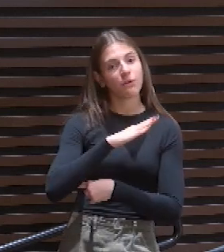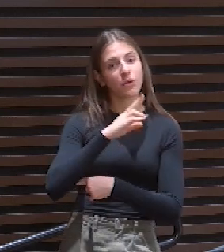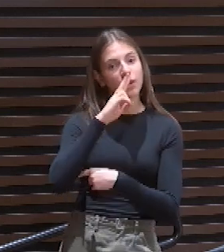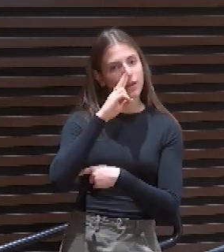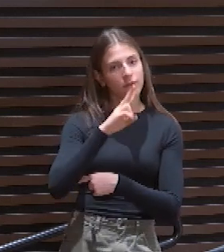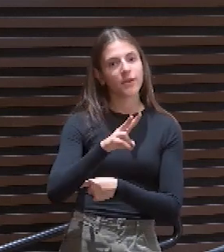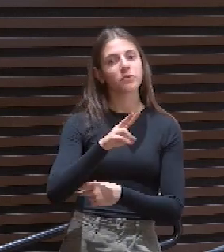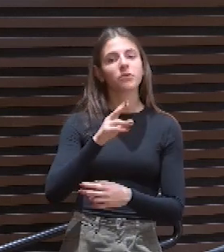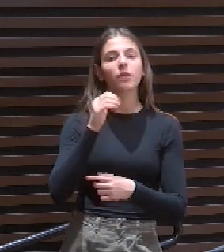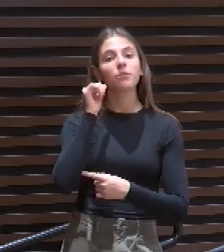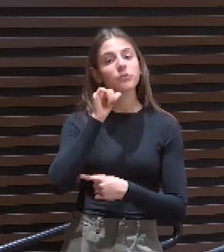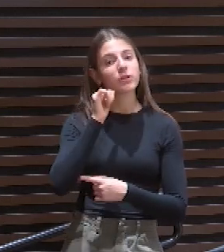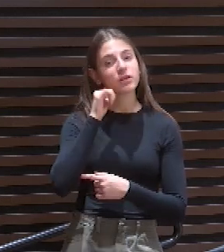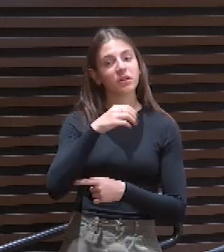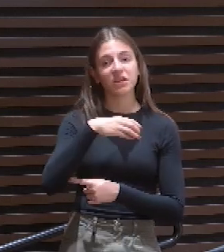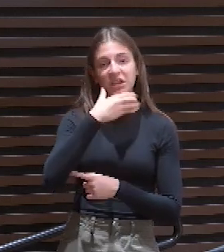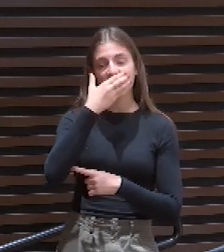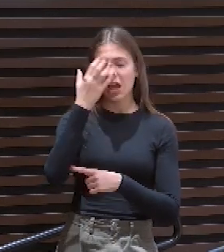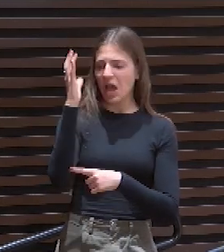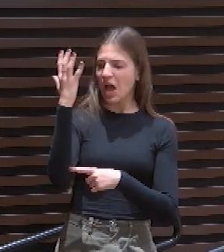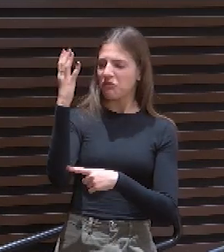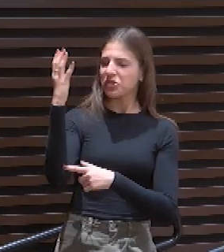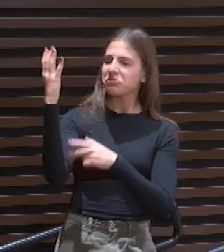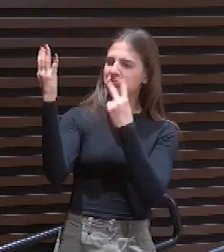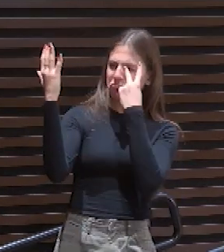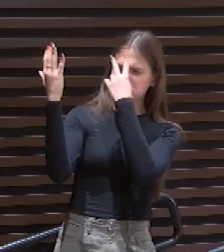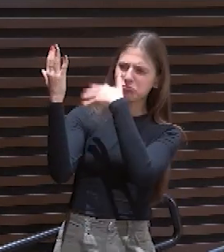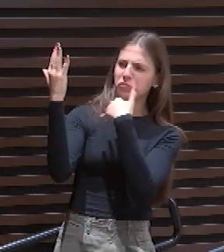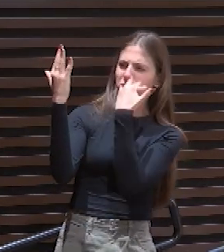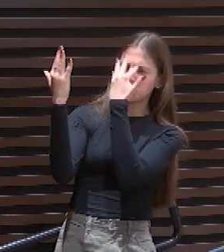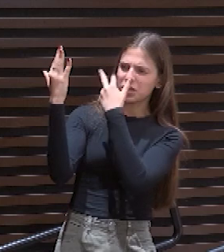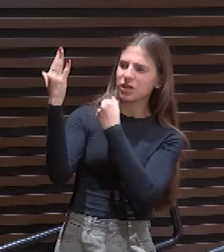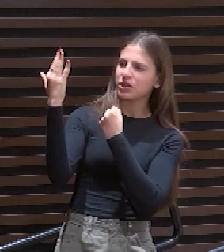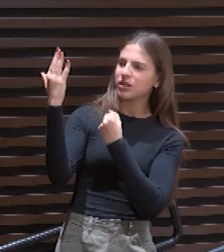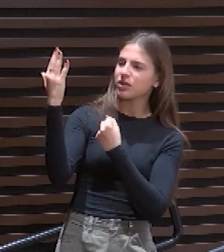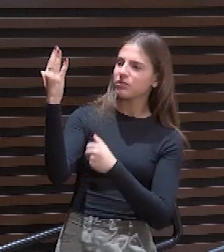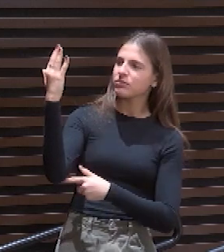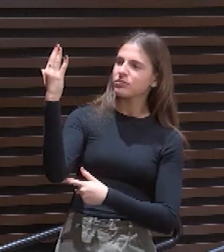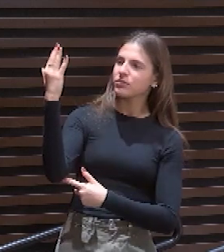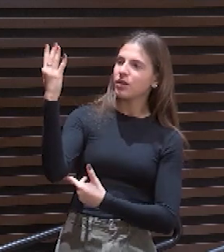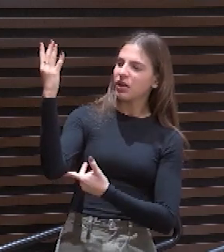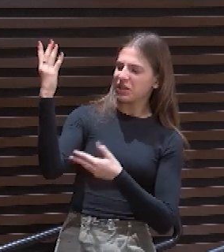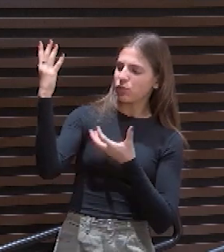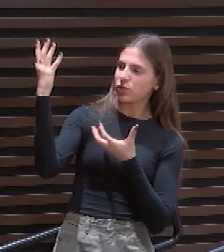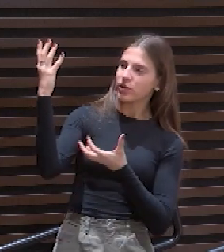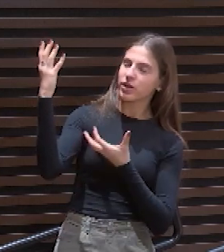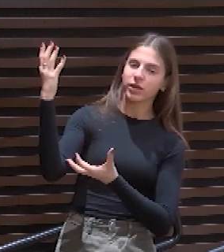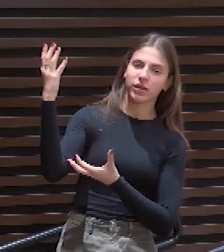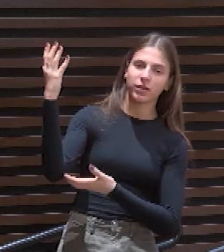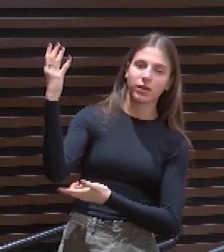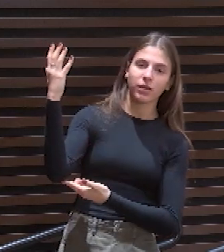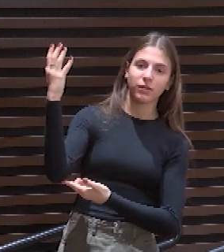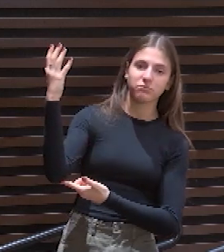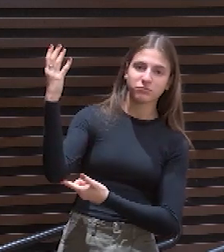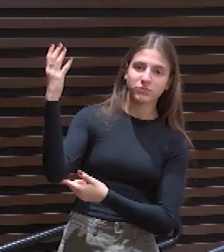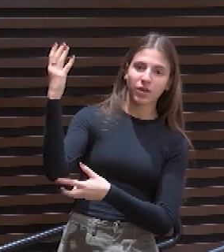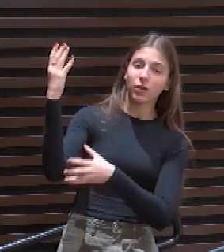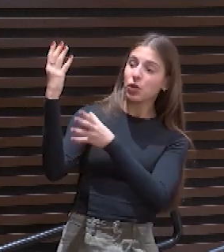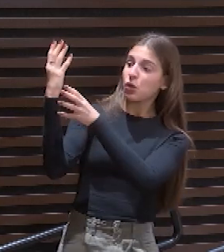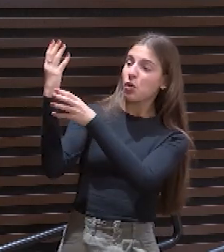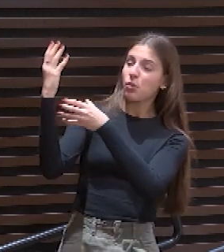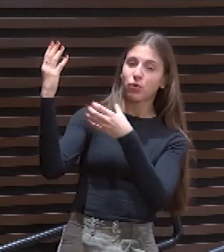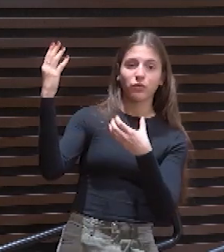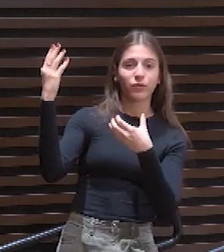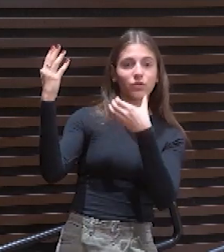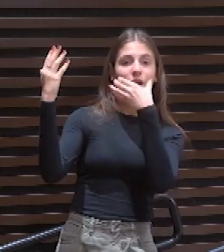que a árvore era boa para se comer, agradável aos olhos e árvore desejável para dar entendimento, tomou-lhe